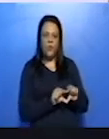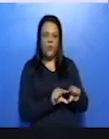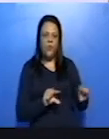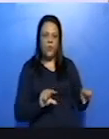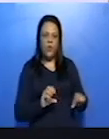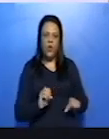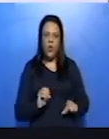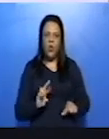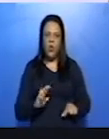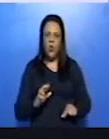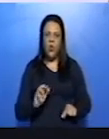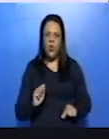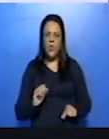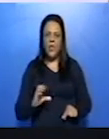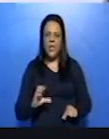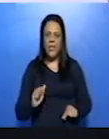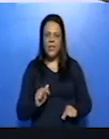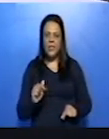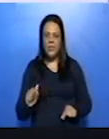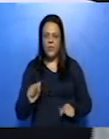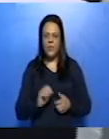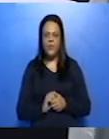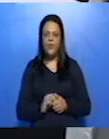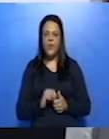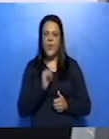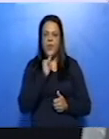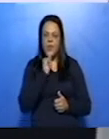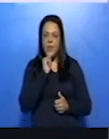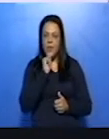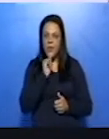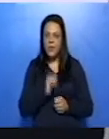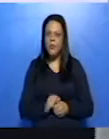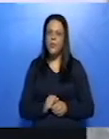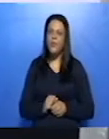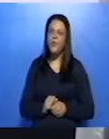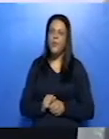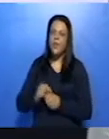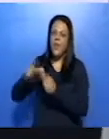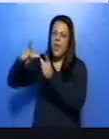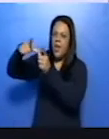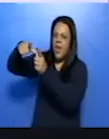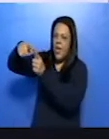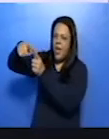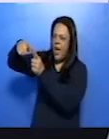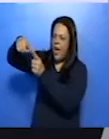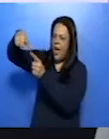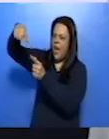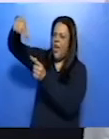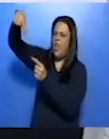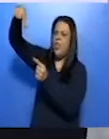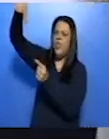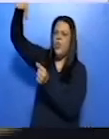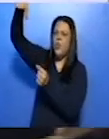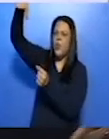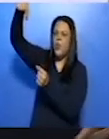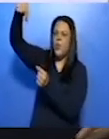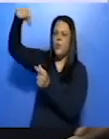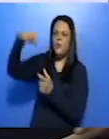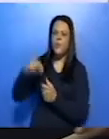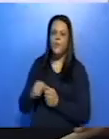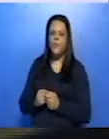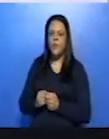Exemplo: todos viam a lua. Temos aqui em vermelhinho o verbo ver.